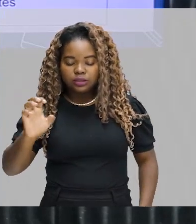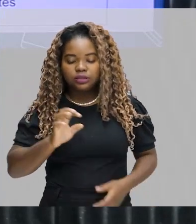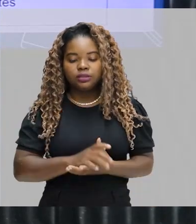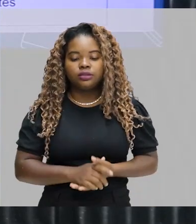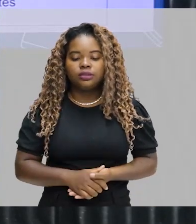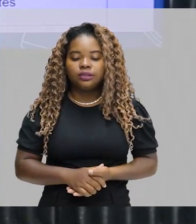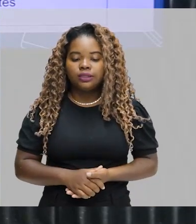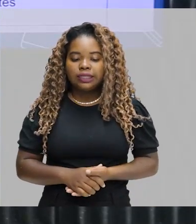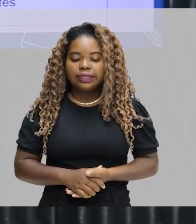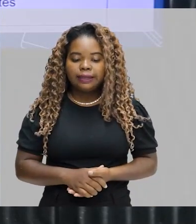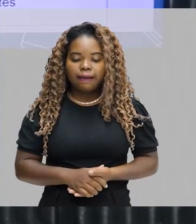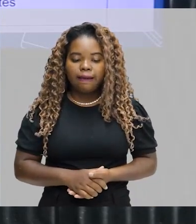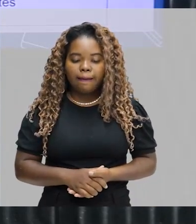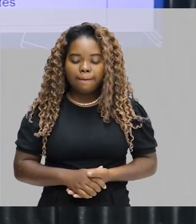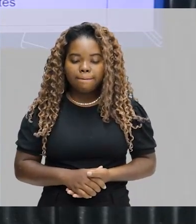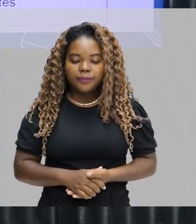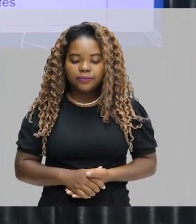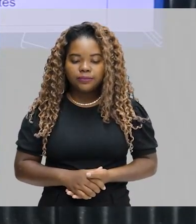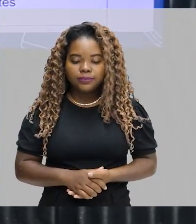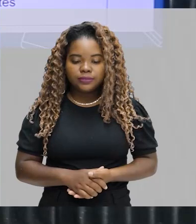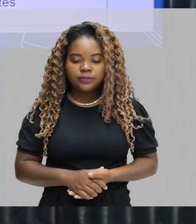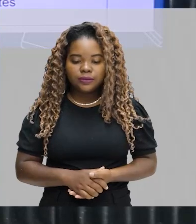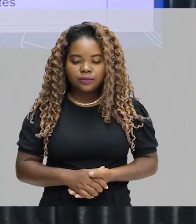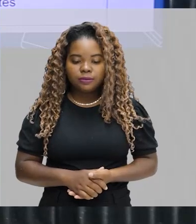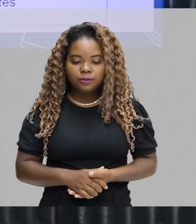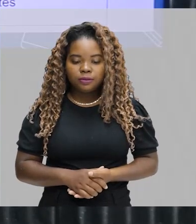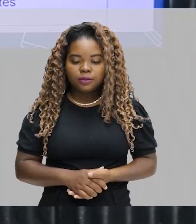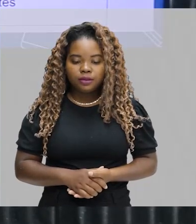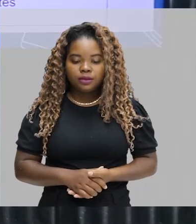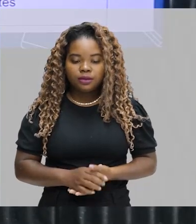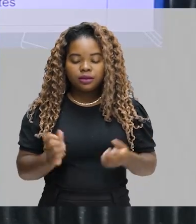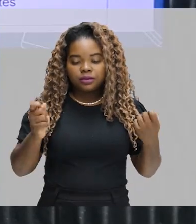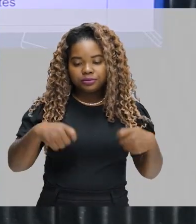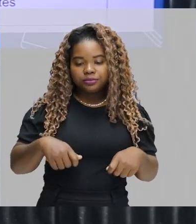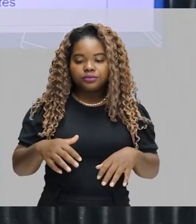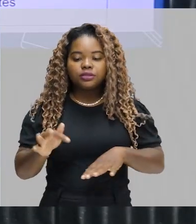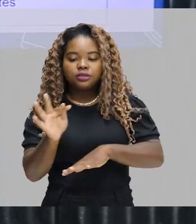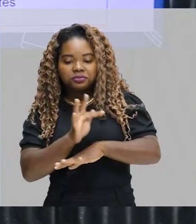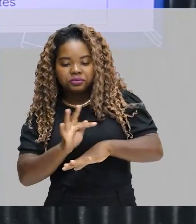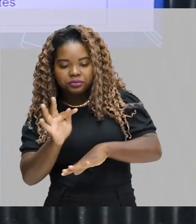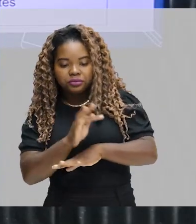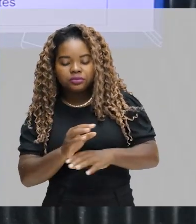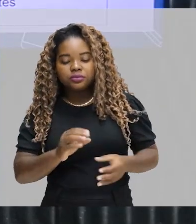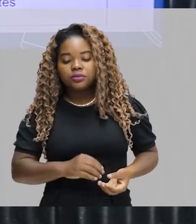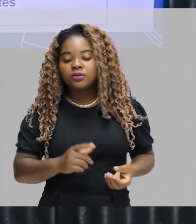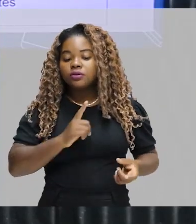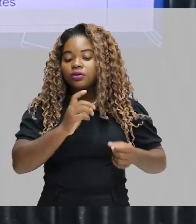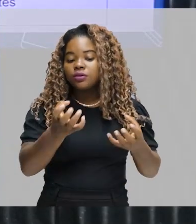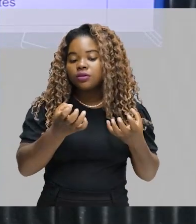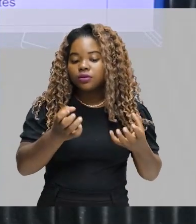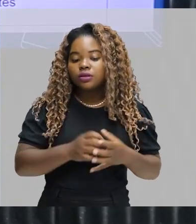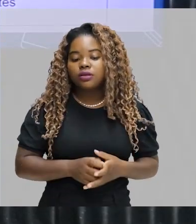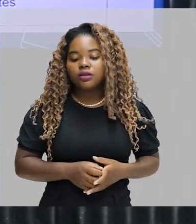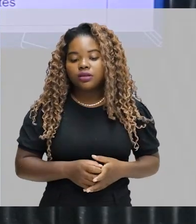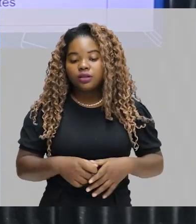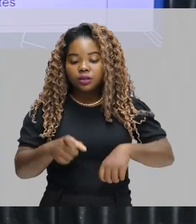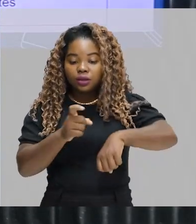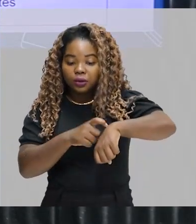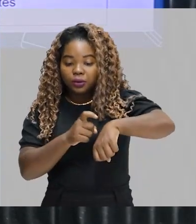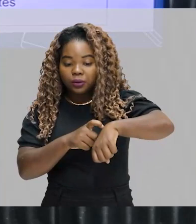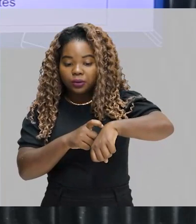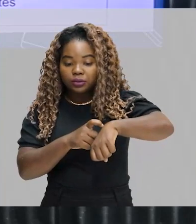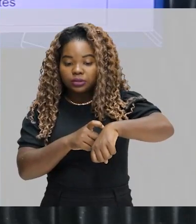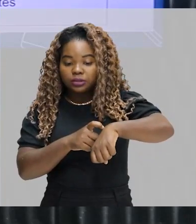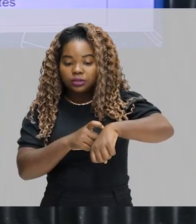com um número escrito. Escritas que são um pouquinho mais formais. E quando você quer mencionar uma hora, acompanhado da